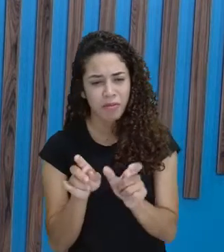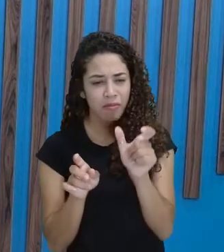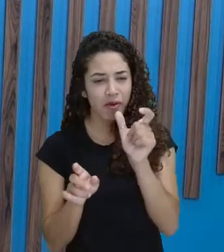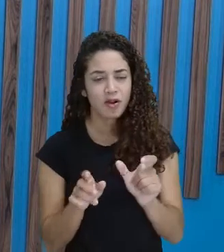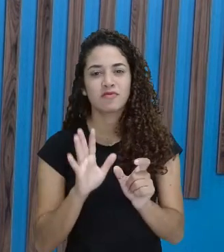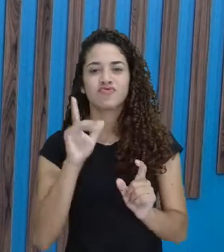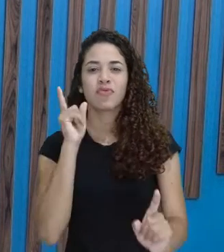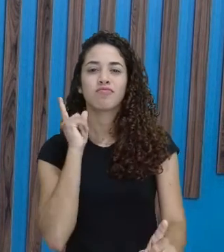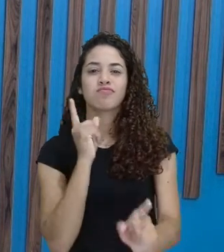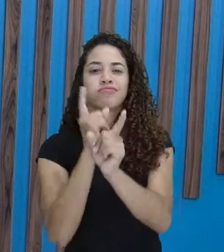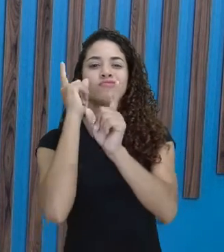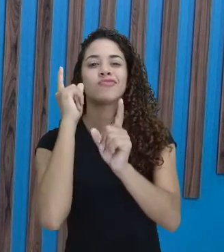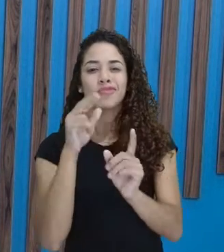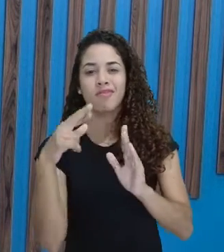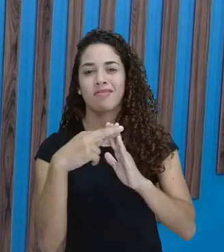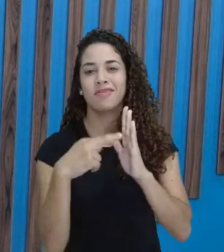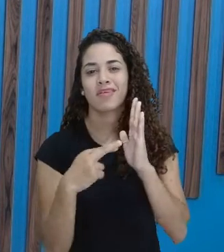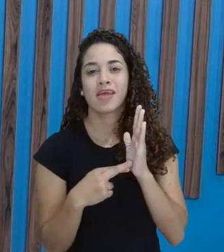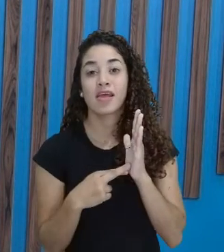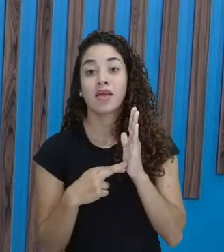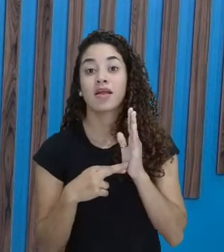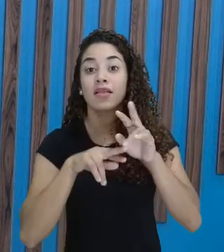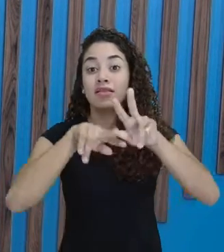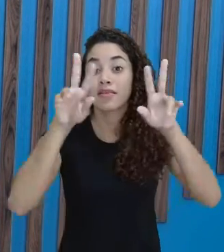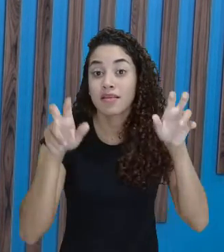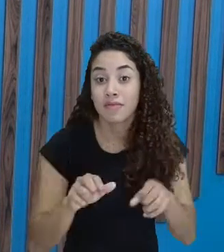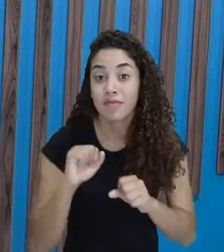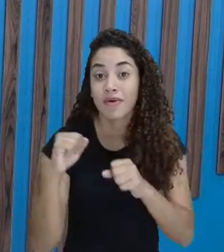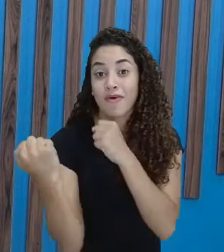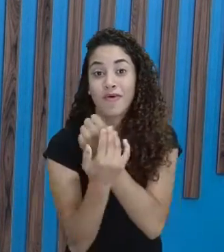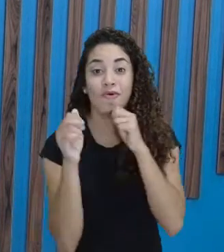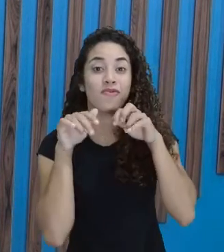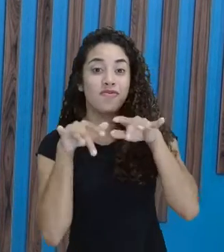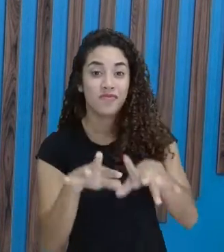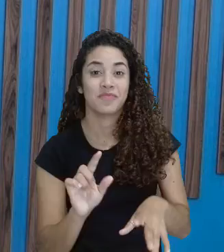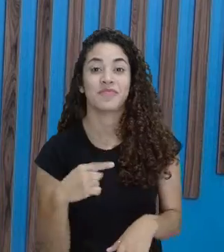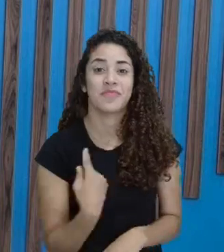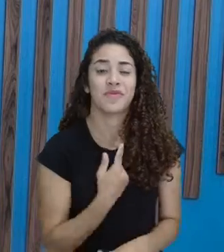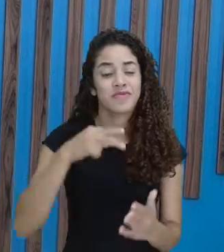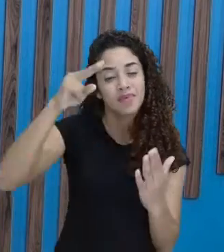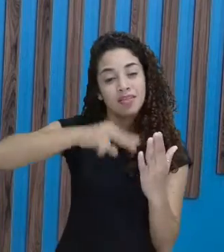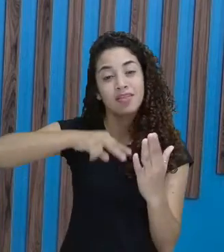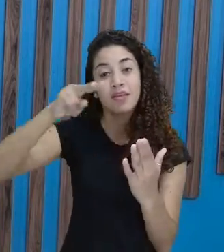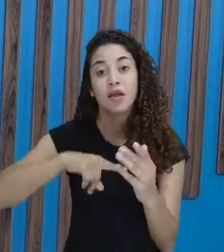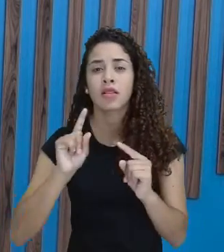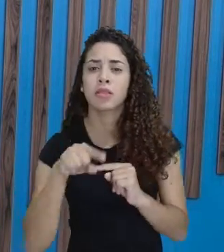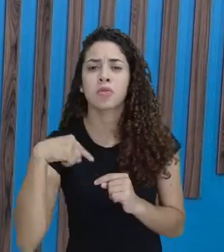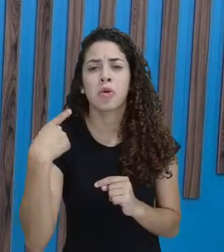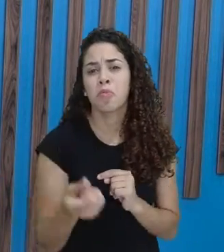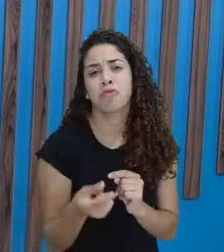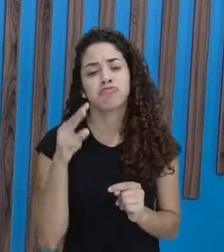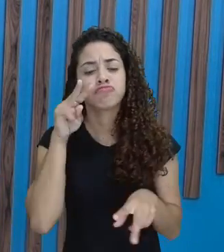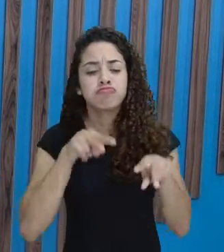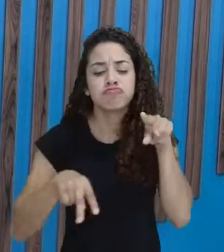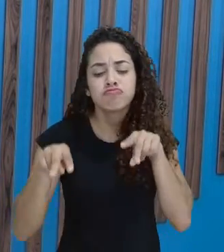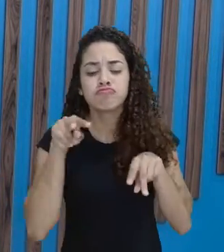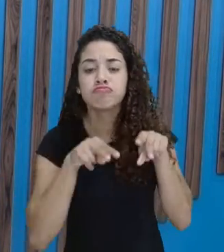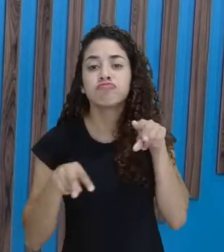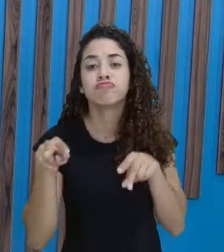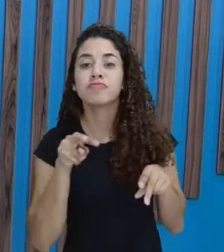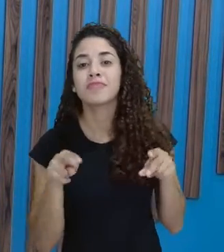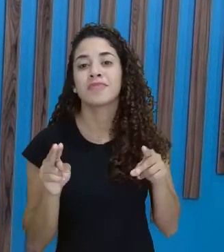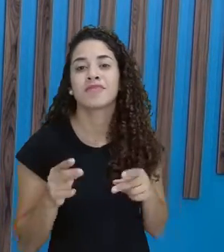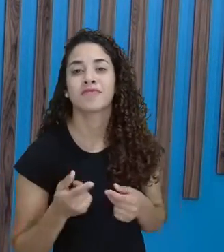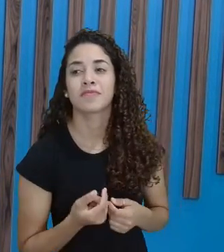falar hoje, né? Das regras sobre a Covid, a gente vai ler e depois a gente vai aqui olhar e fazer